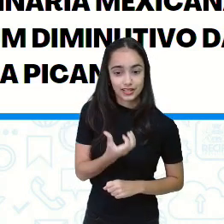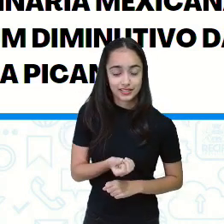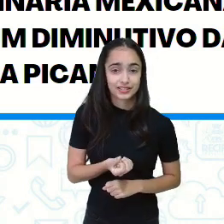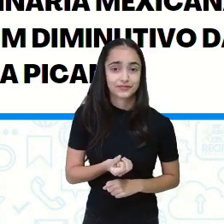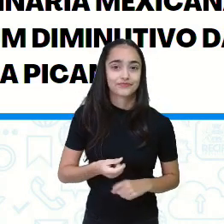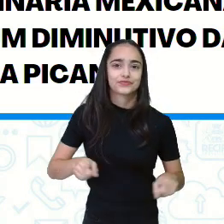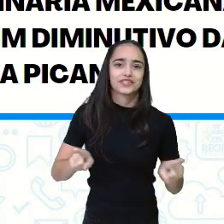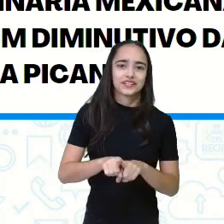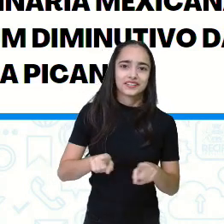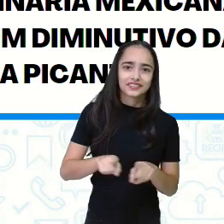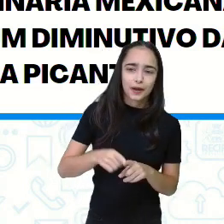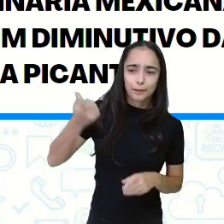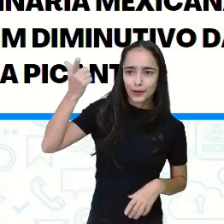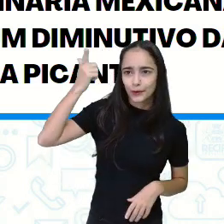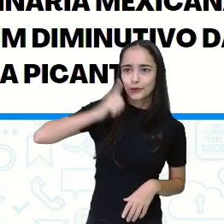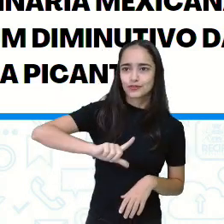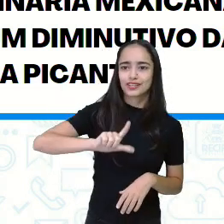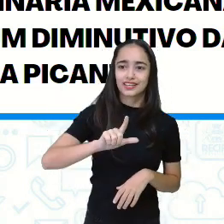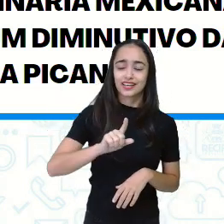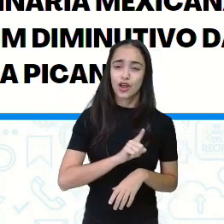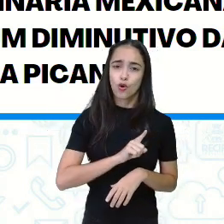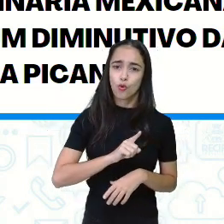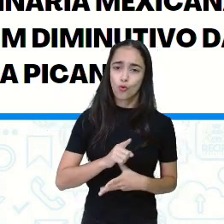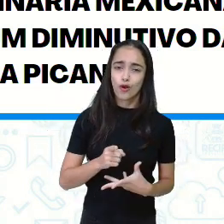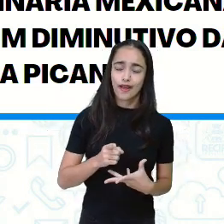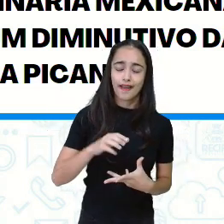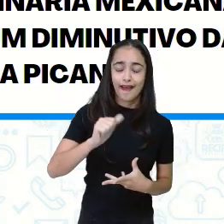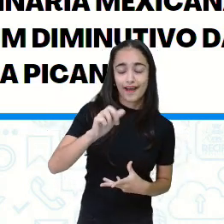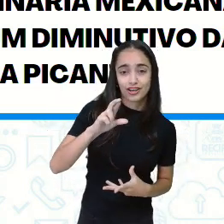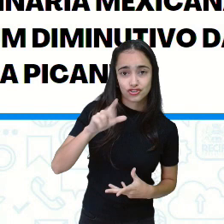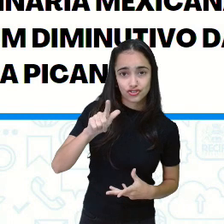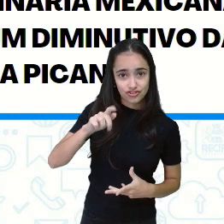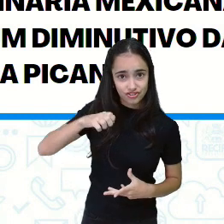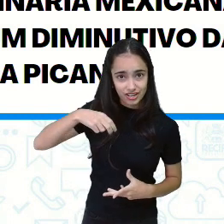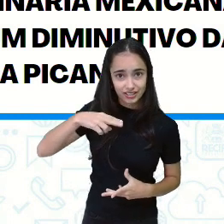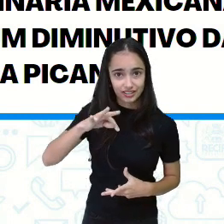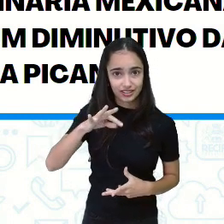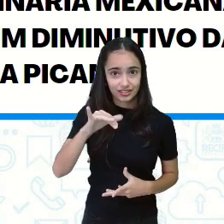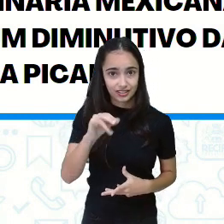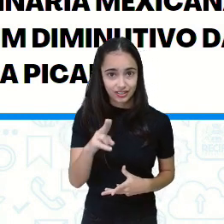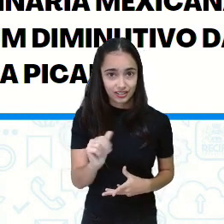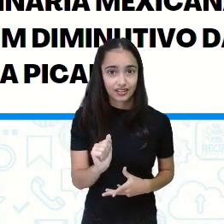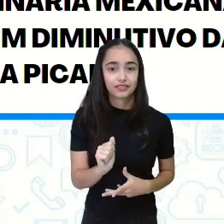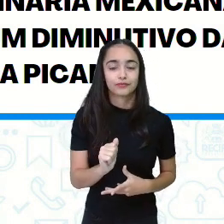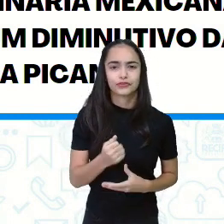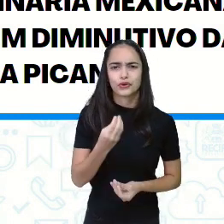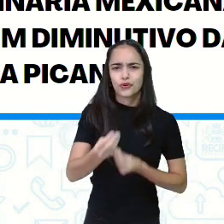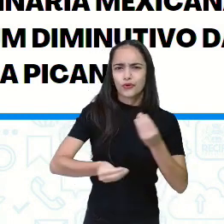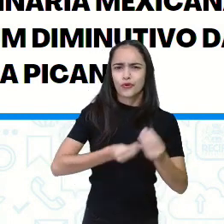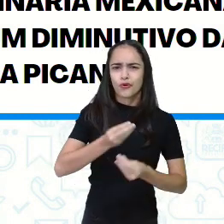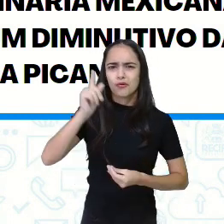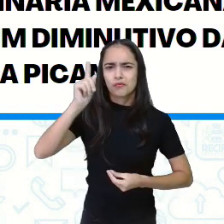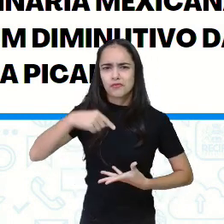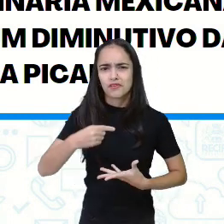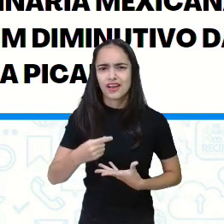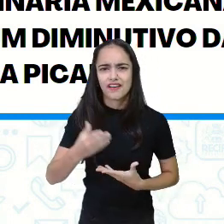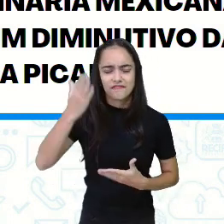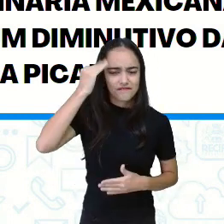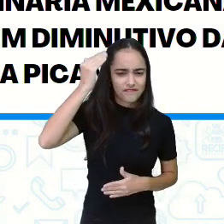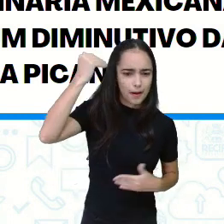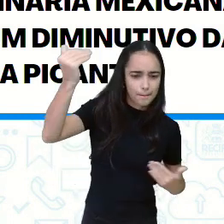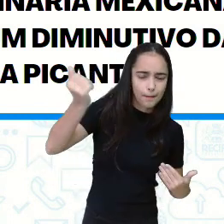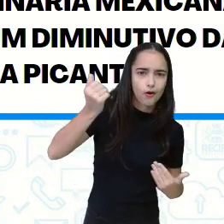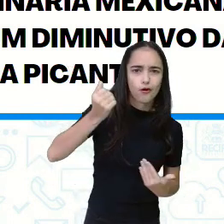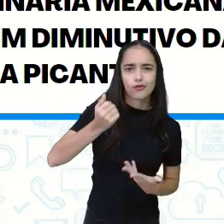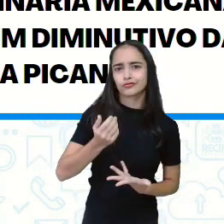campeã nessa edição aí, com gol de mão do Maradona aí. Na Gol de mão. Gol de mão. Como é famosa aí, a mão de Deus, que eles falam lá, que